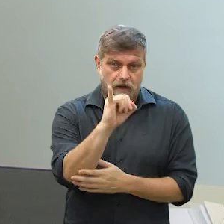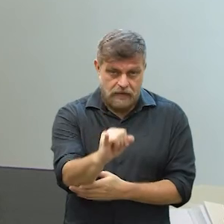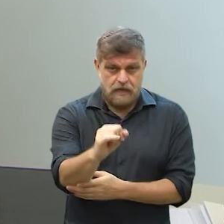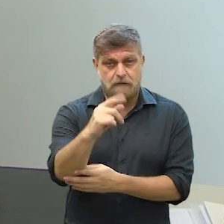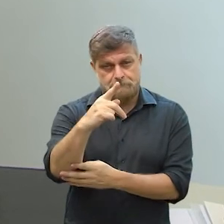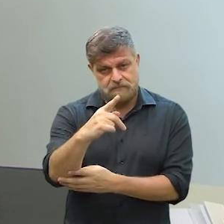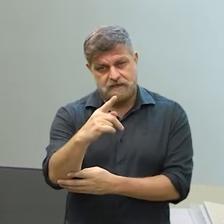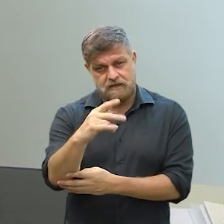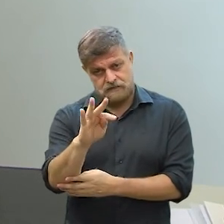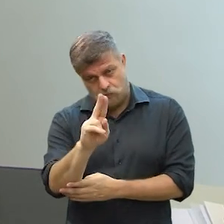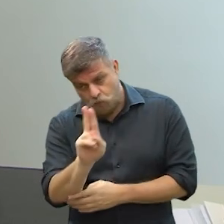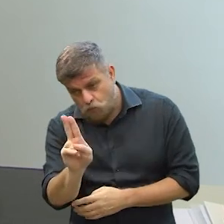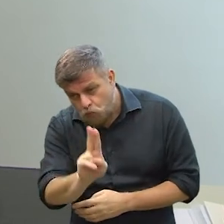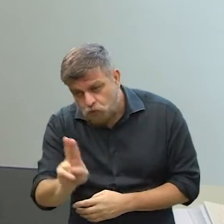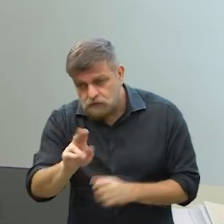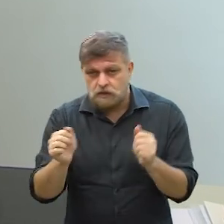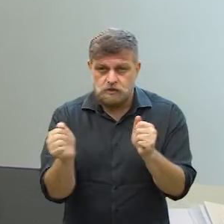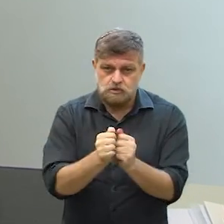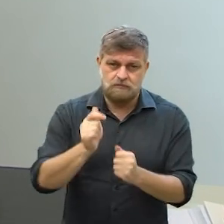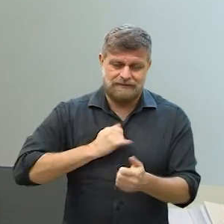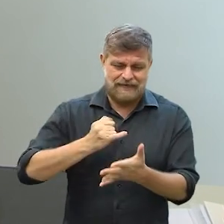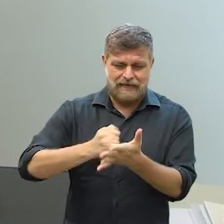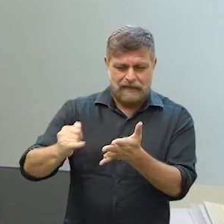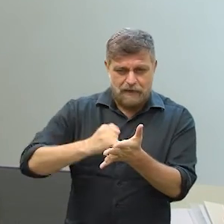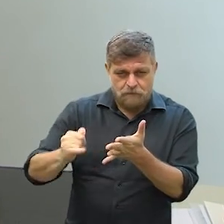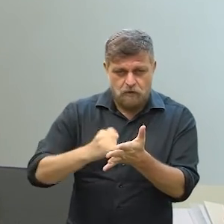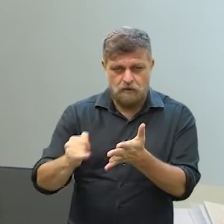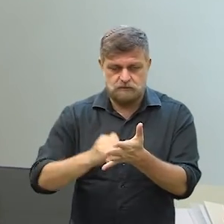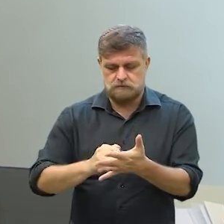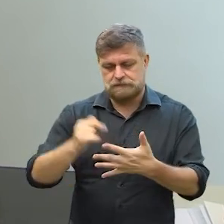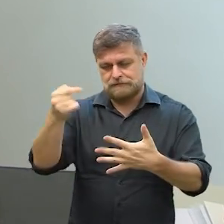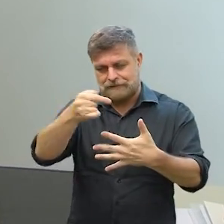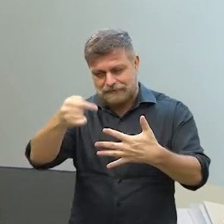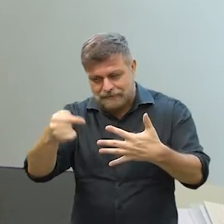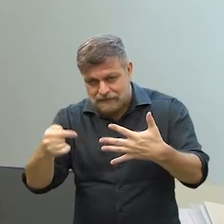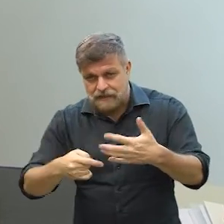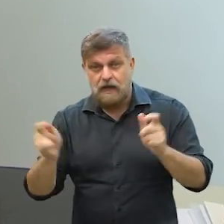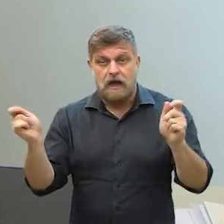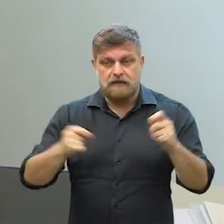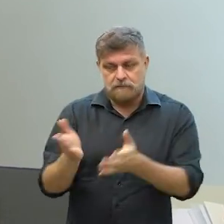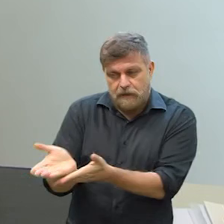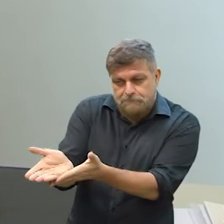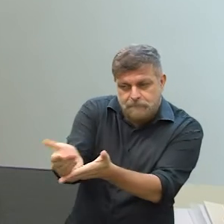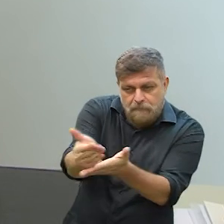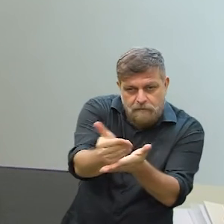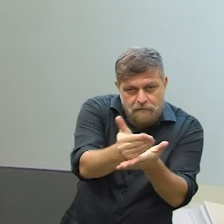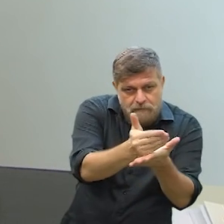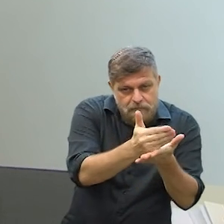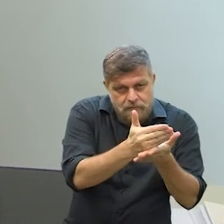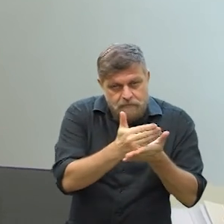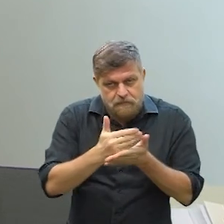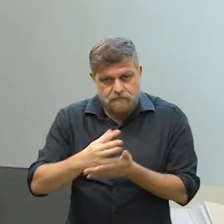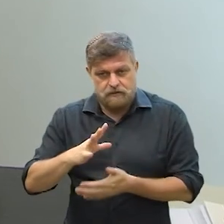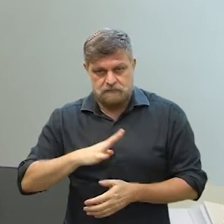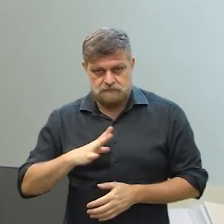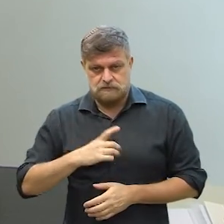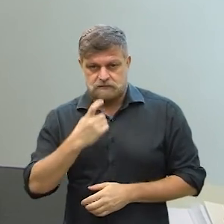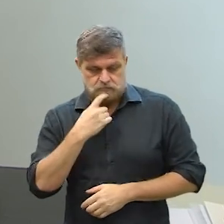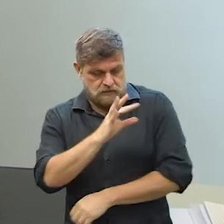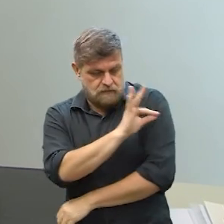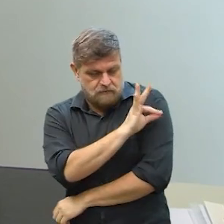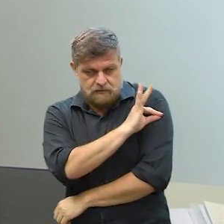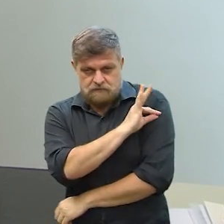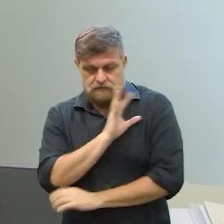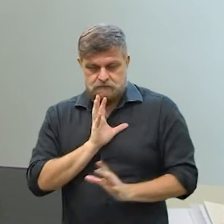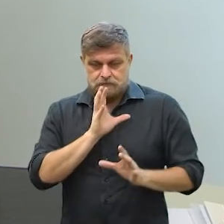usado o recurso do IPTU junto com o IPTU também tem o ISS tem que ter bem que são recursos que também são arrecadados